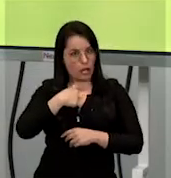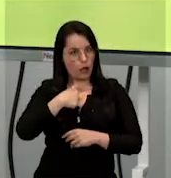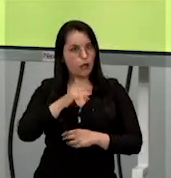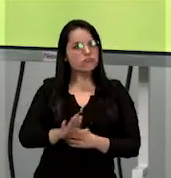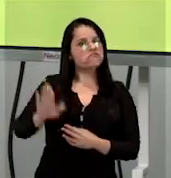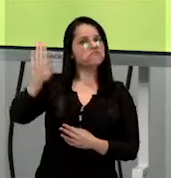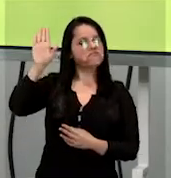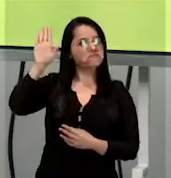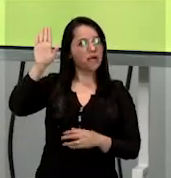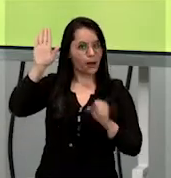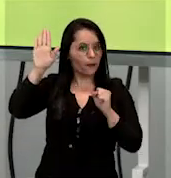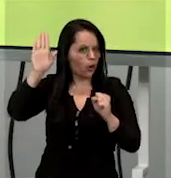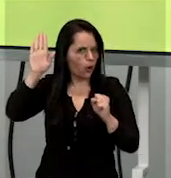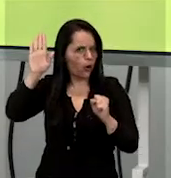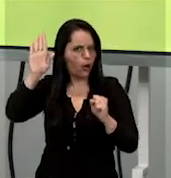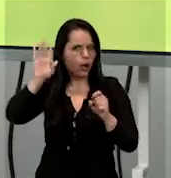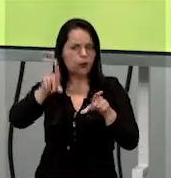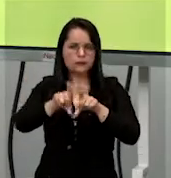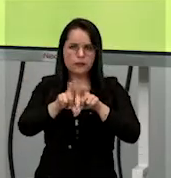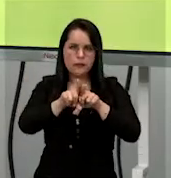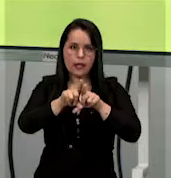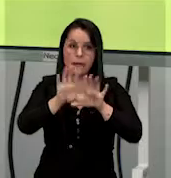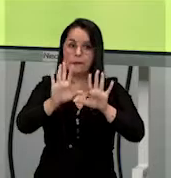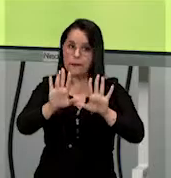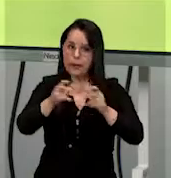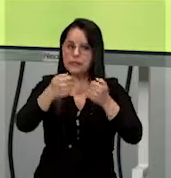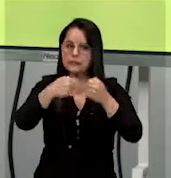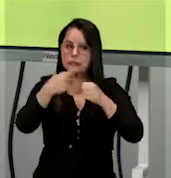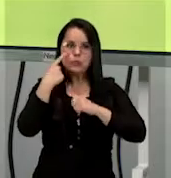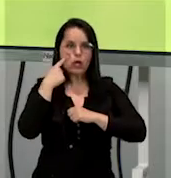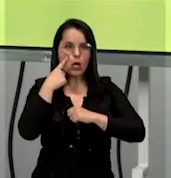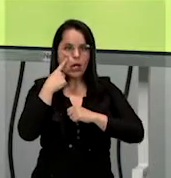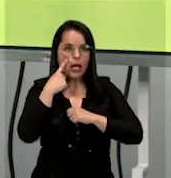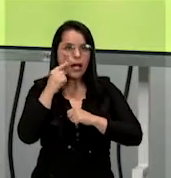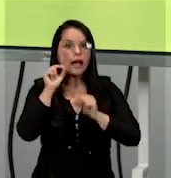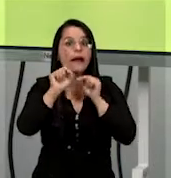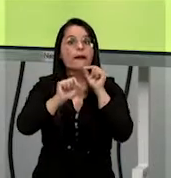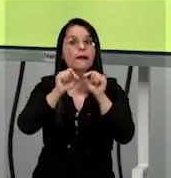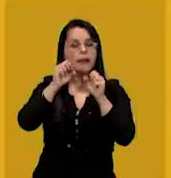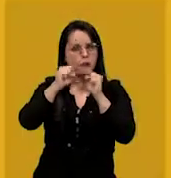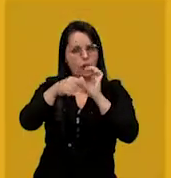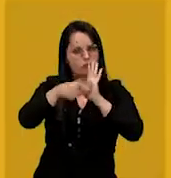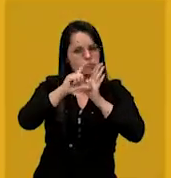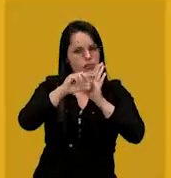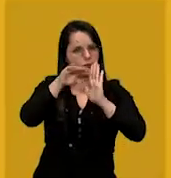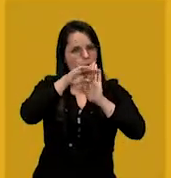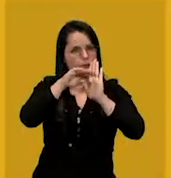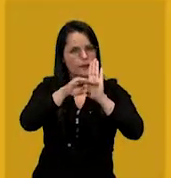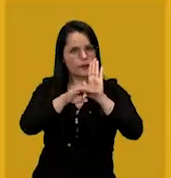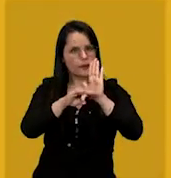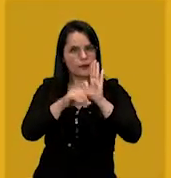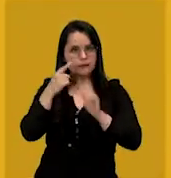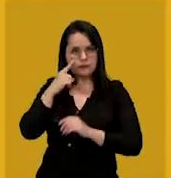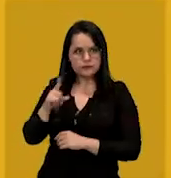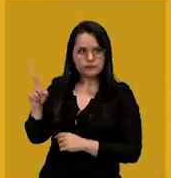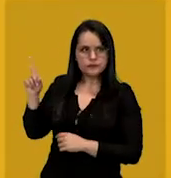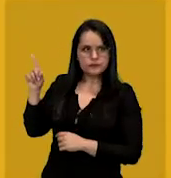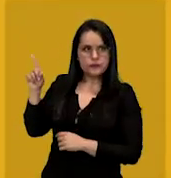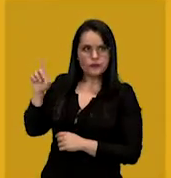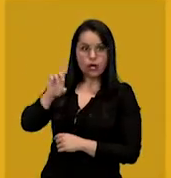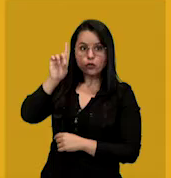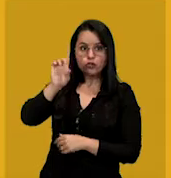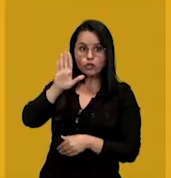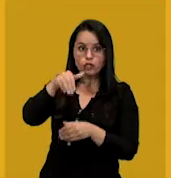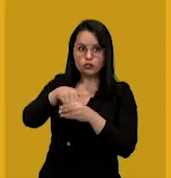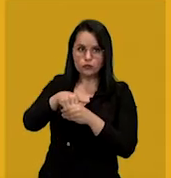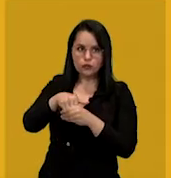sim. Mas para isso, tem uns pré-requisitos. Vamos ver? Bom, primeiro, que o direito de